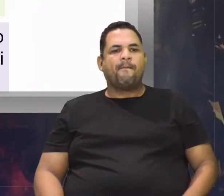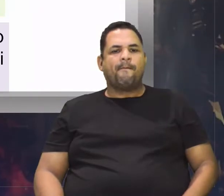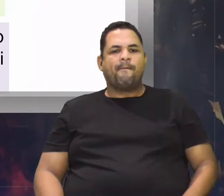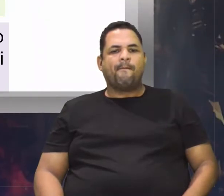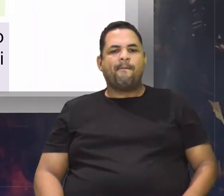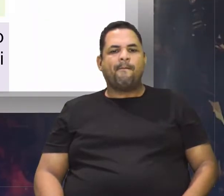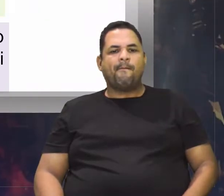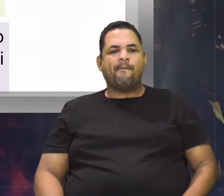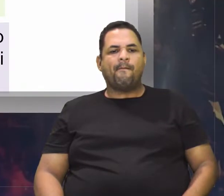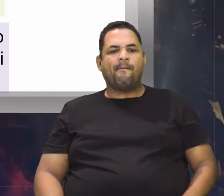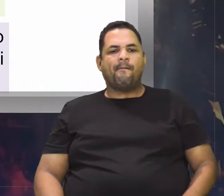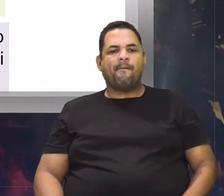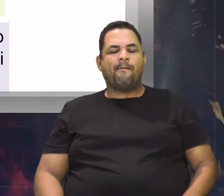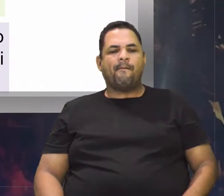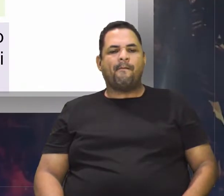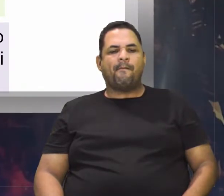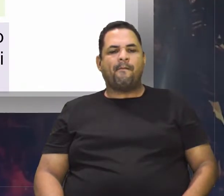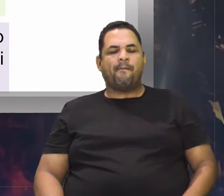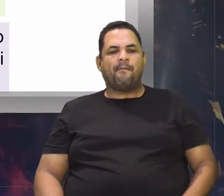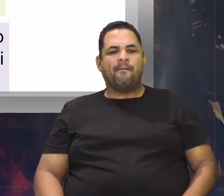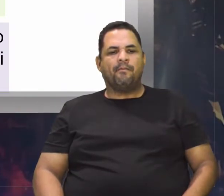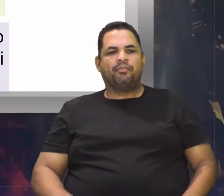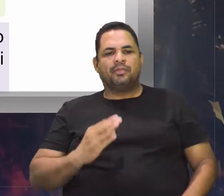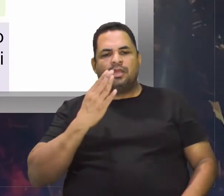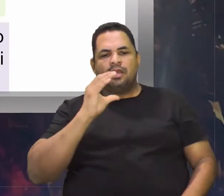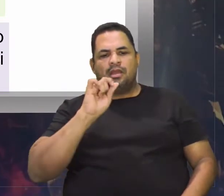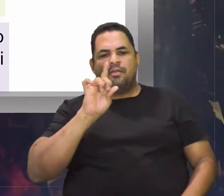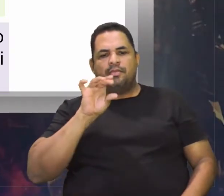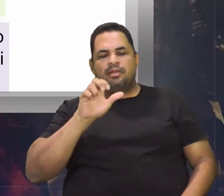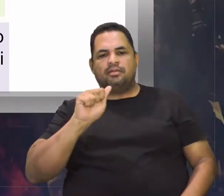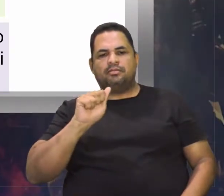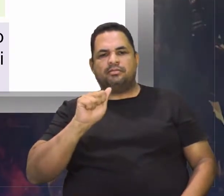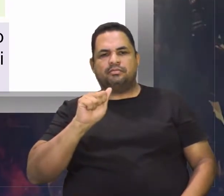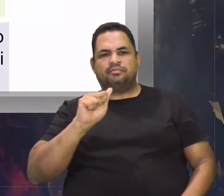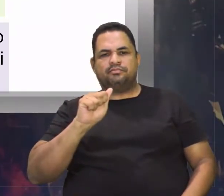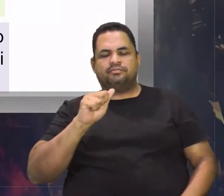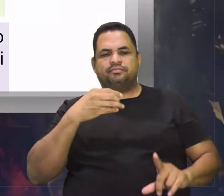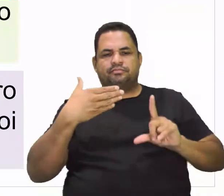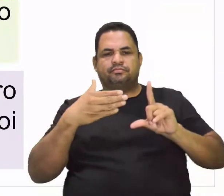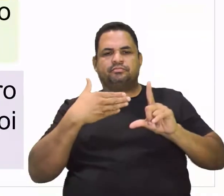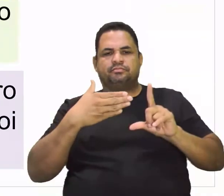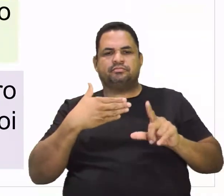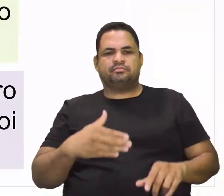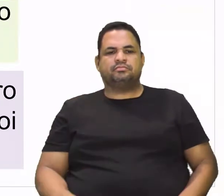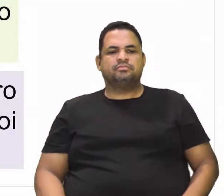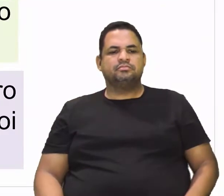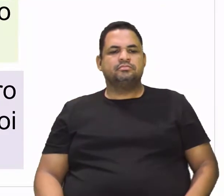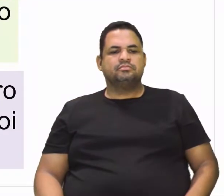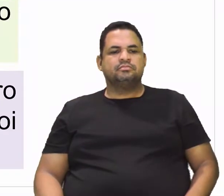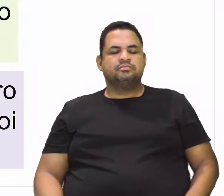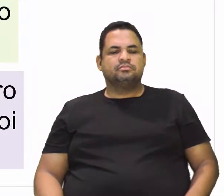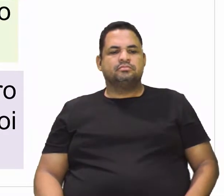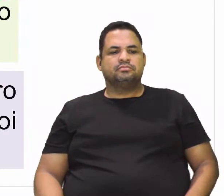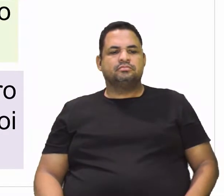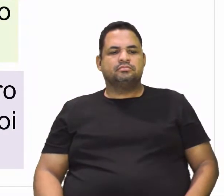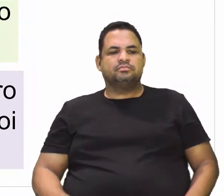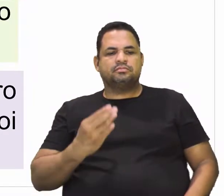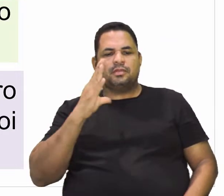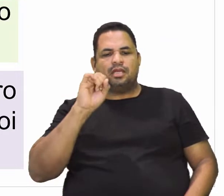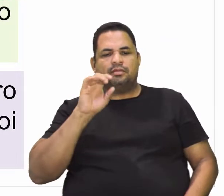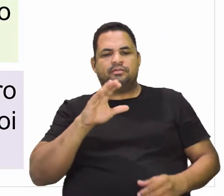Égira. É a Égira. A Caaba, então, tela para vocês. A Caaba